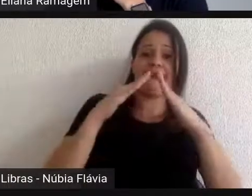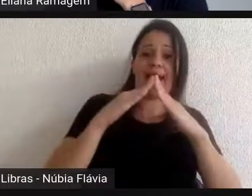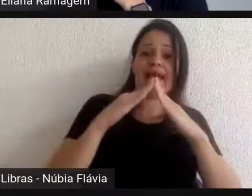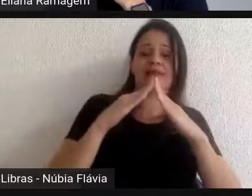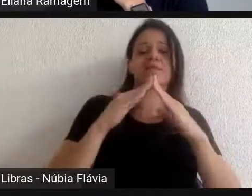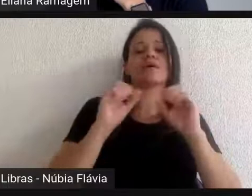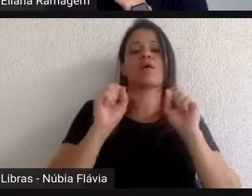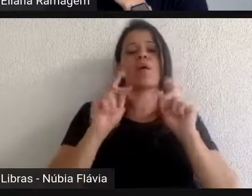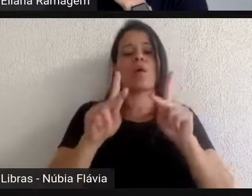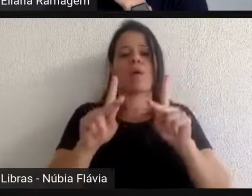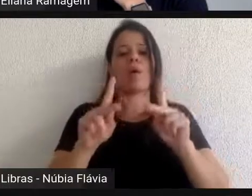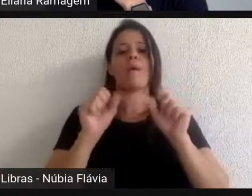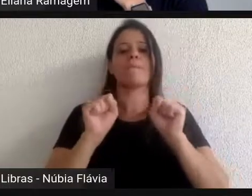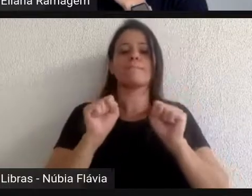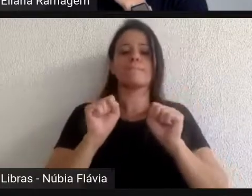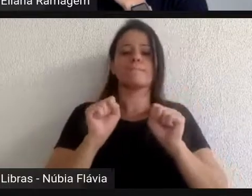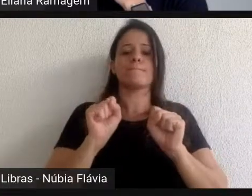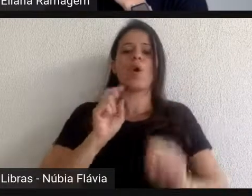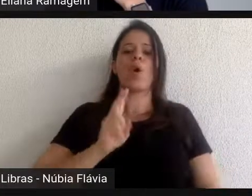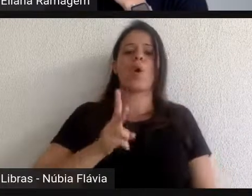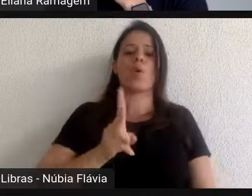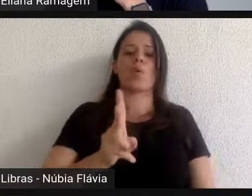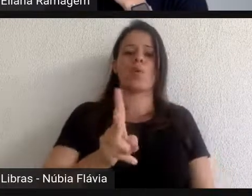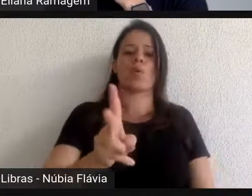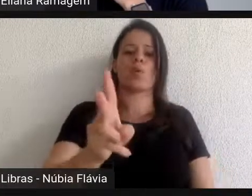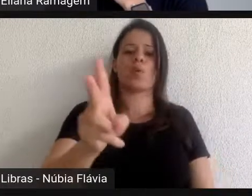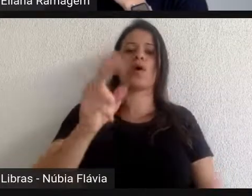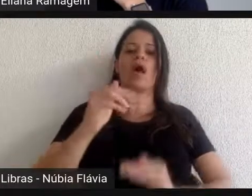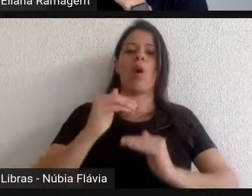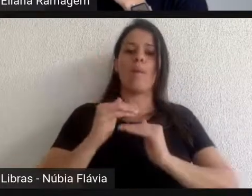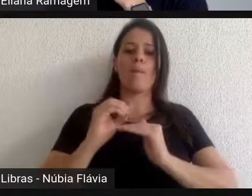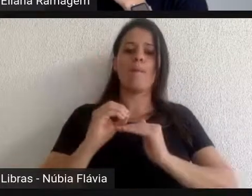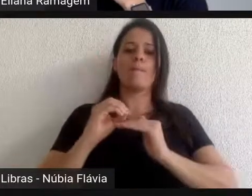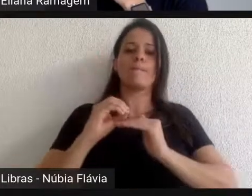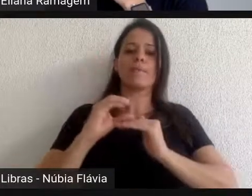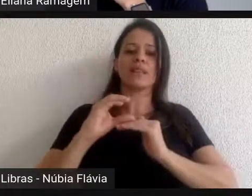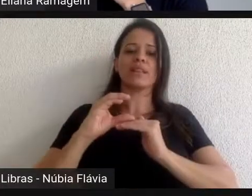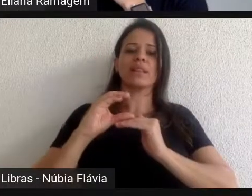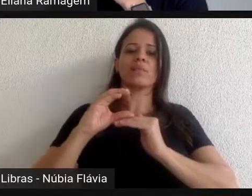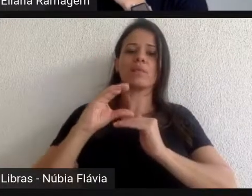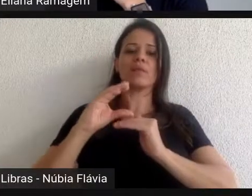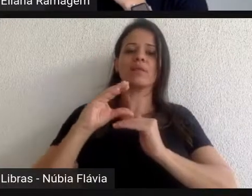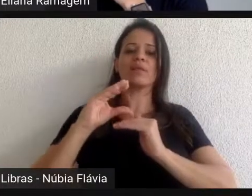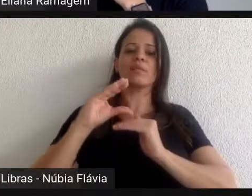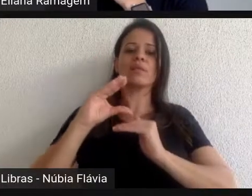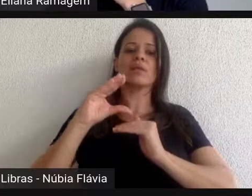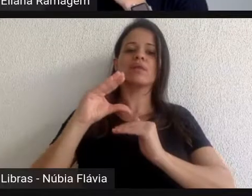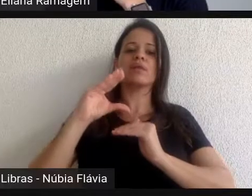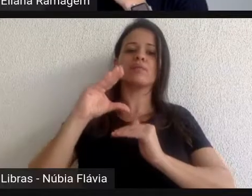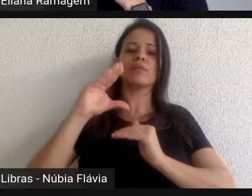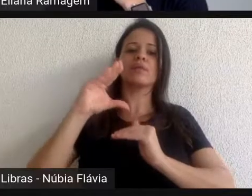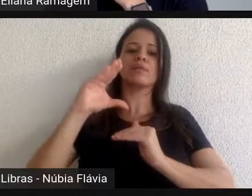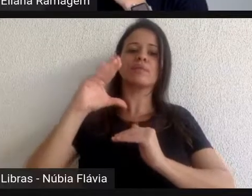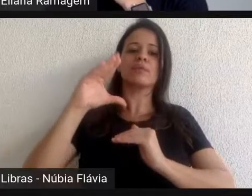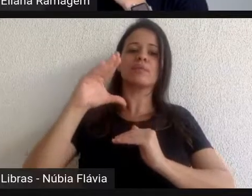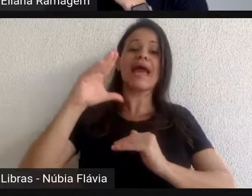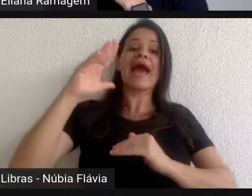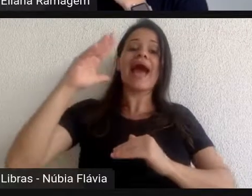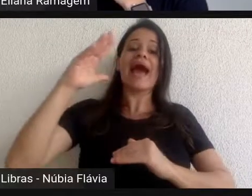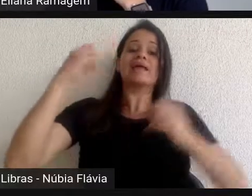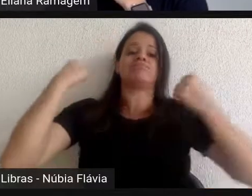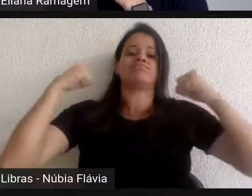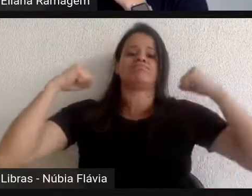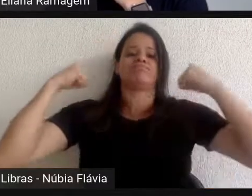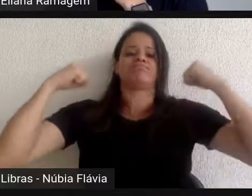caminhadas, fazer corridas, você pode sim estar adaptando essas ações no interior da sua